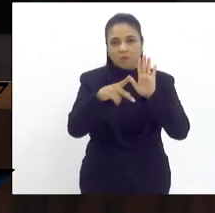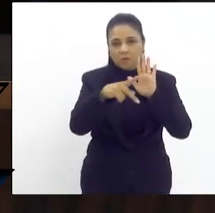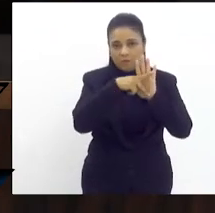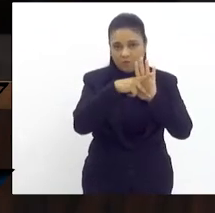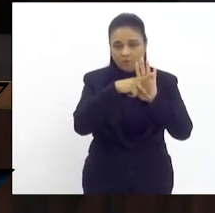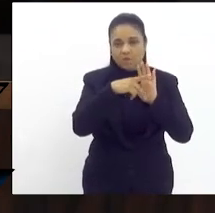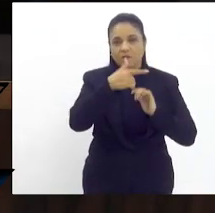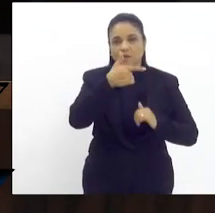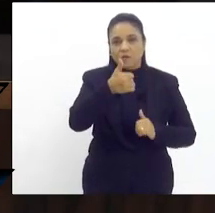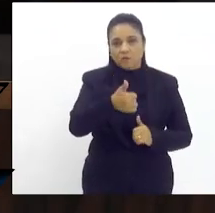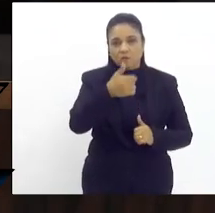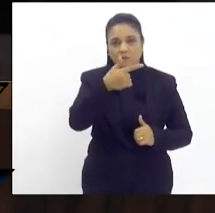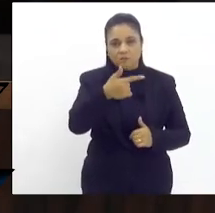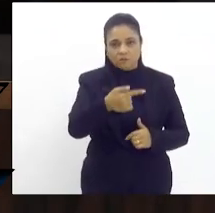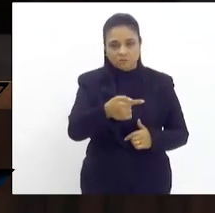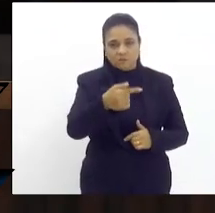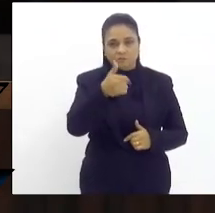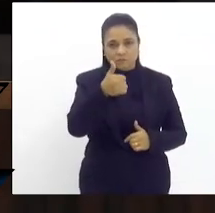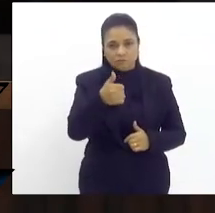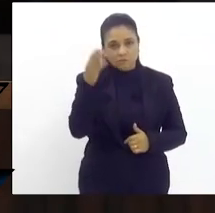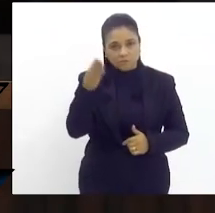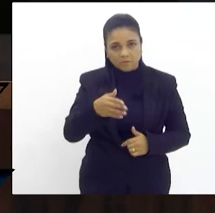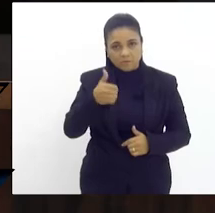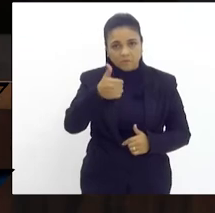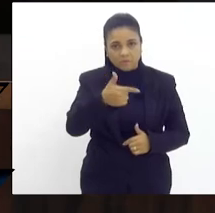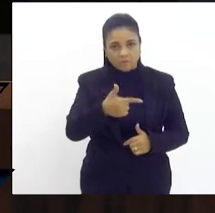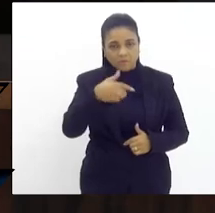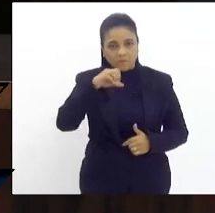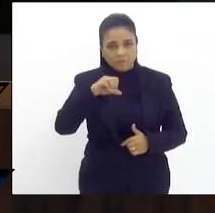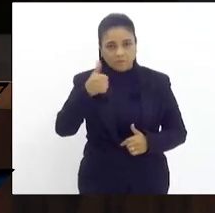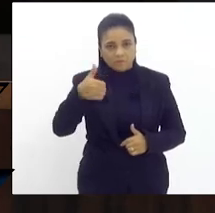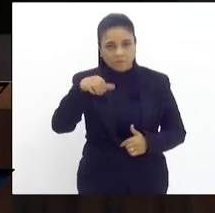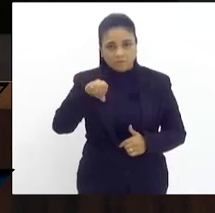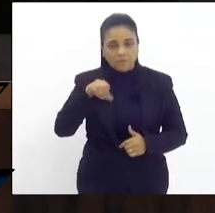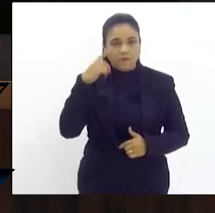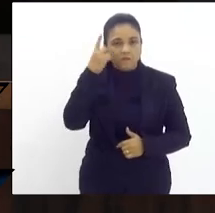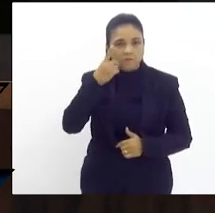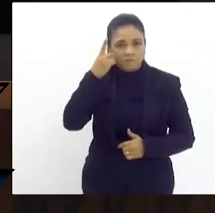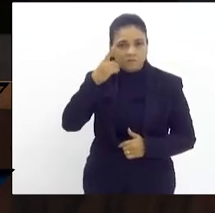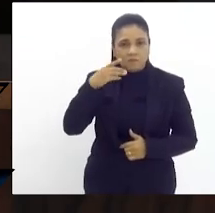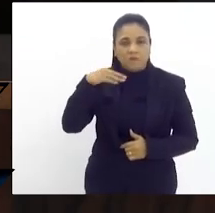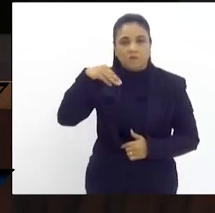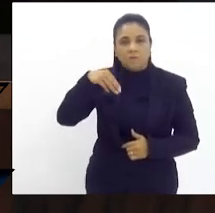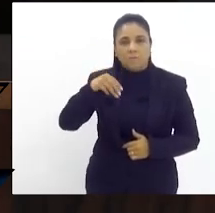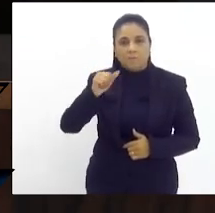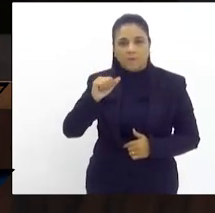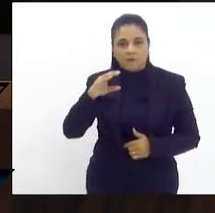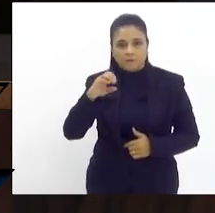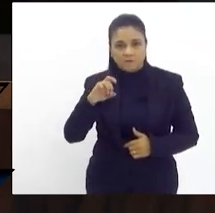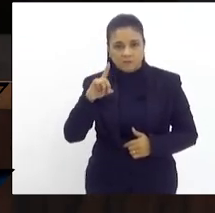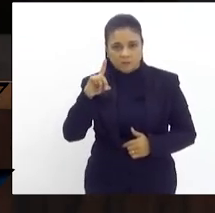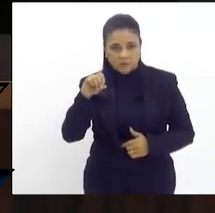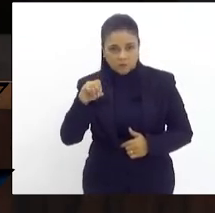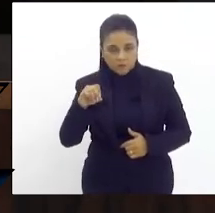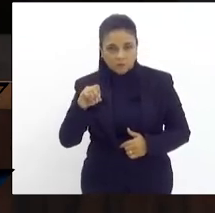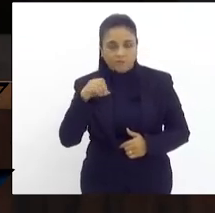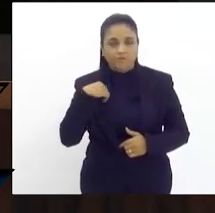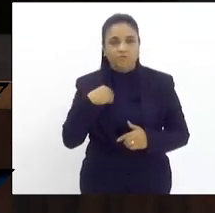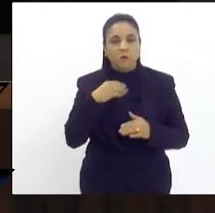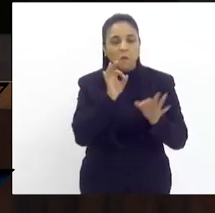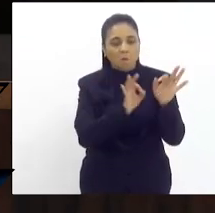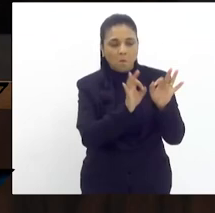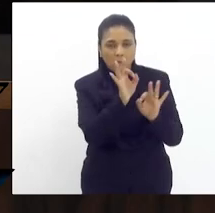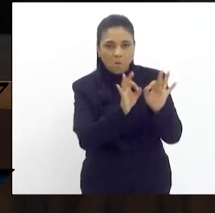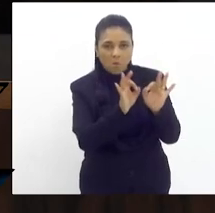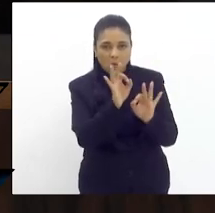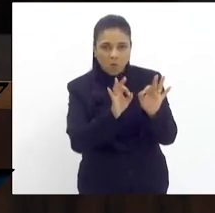171 de 2019 de autoria do deputado Carlos Macedo que institui o programa de conscientização